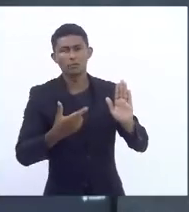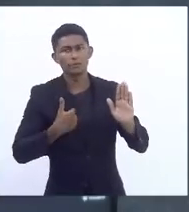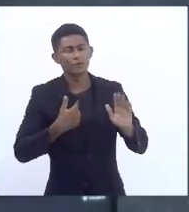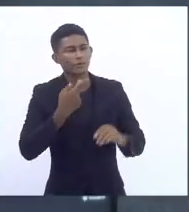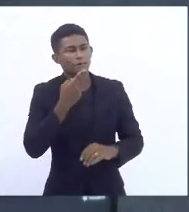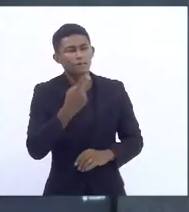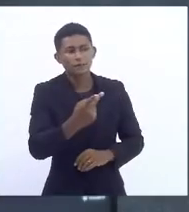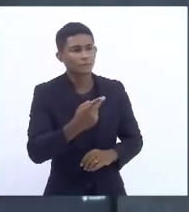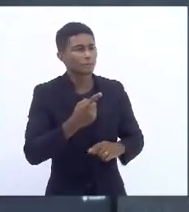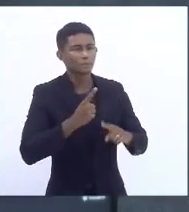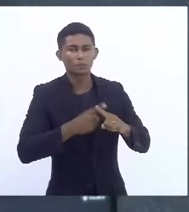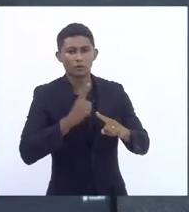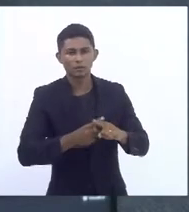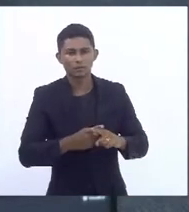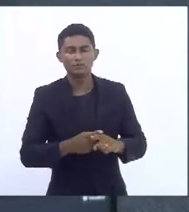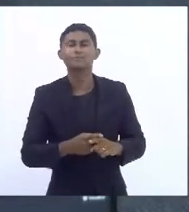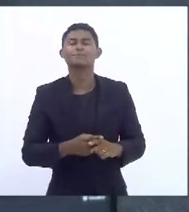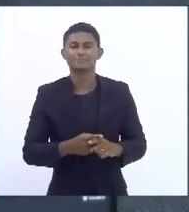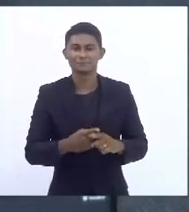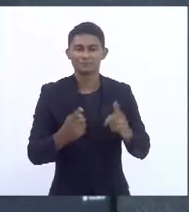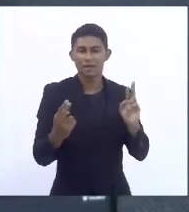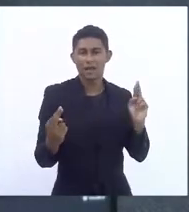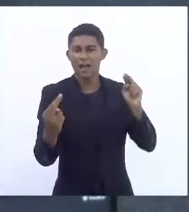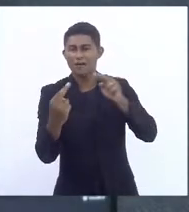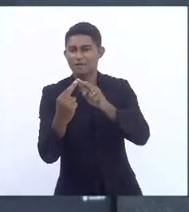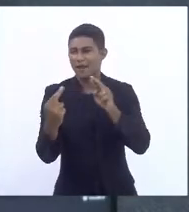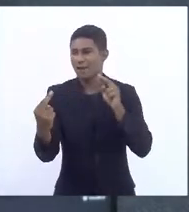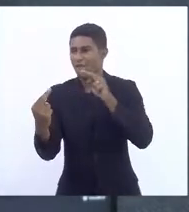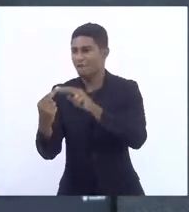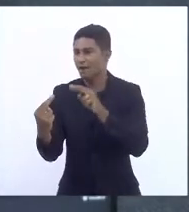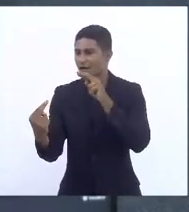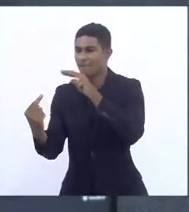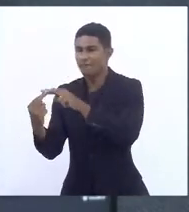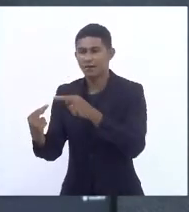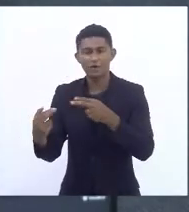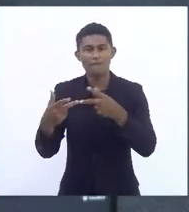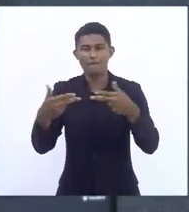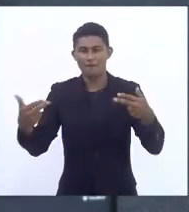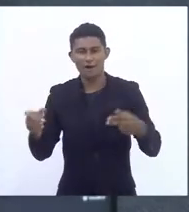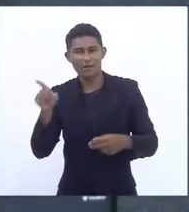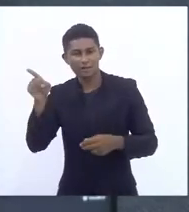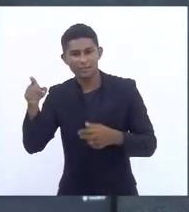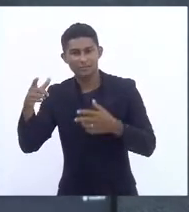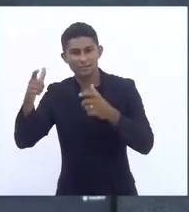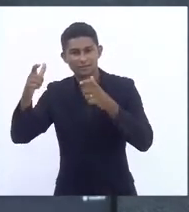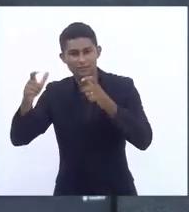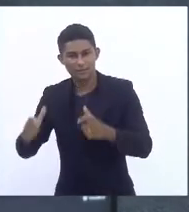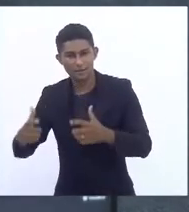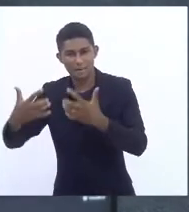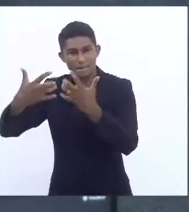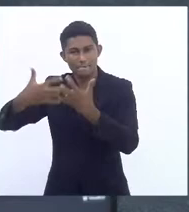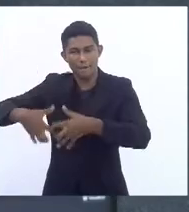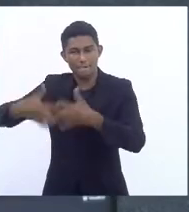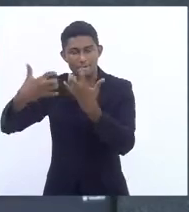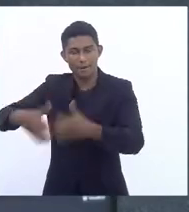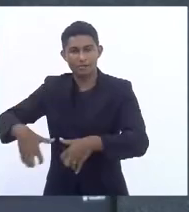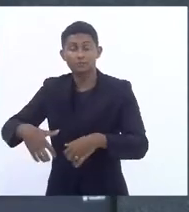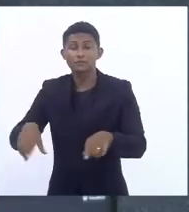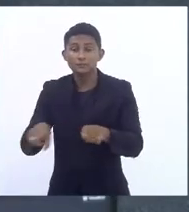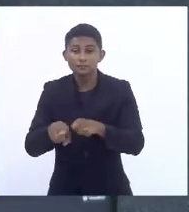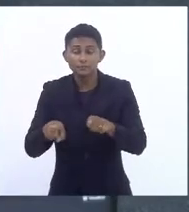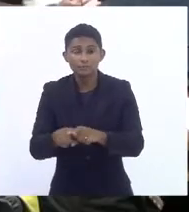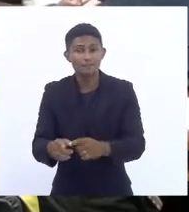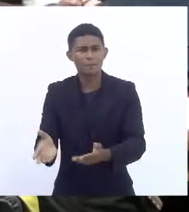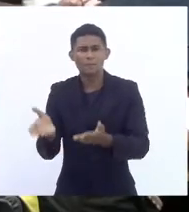porque, além de todas essas referências que Vossa Excelência faz, deputado Luiz Paulo, Petrópolis cada vez mais vem